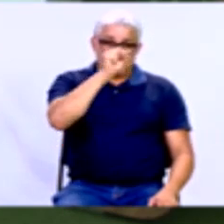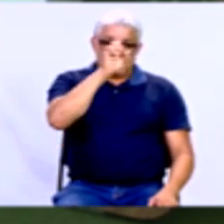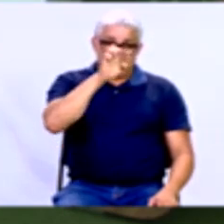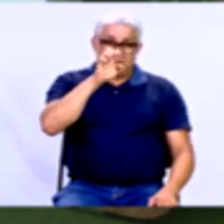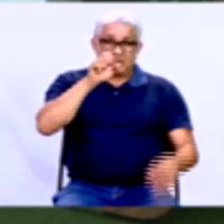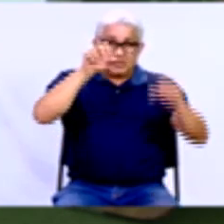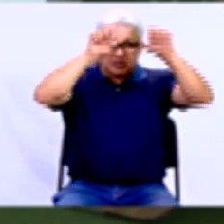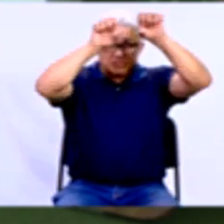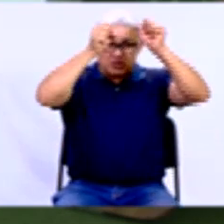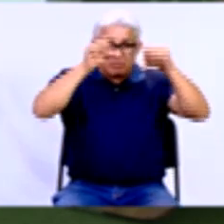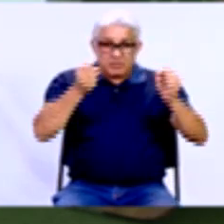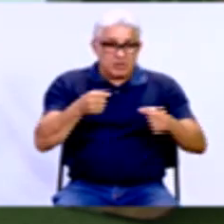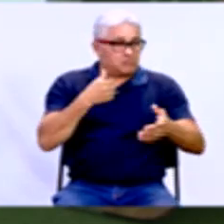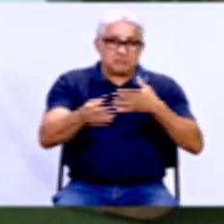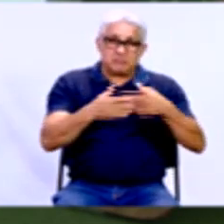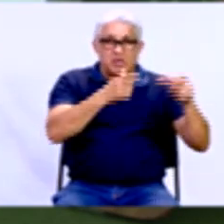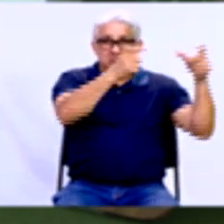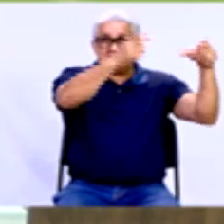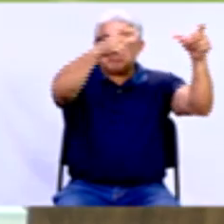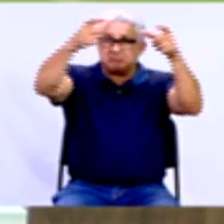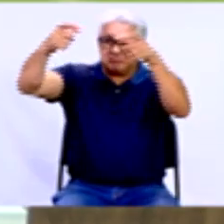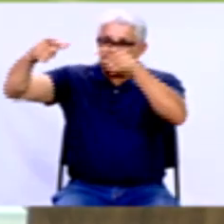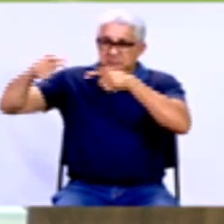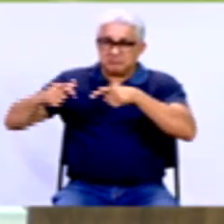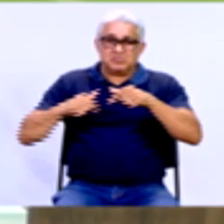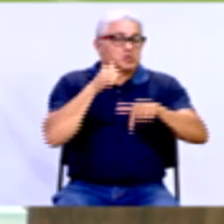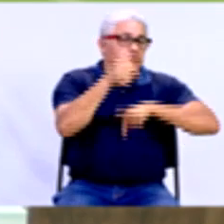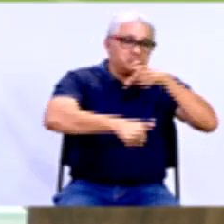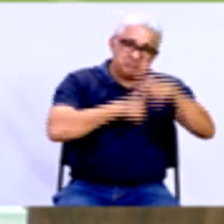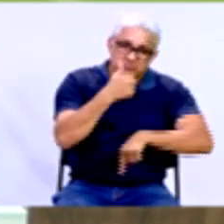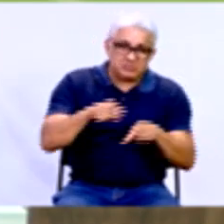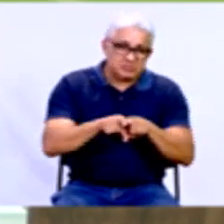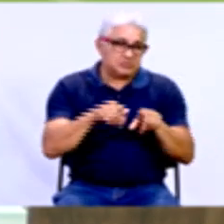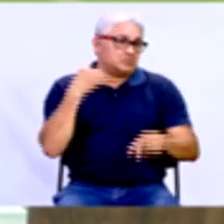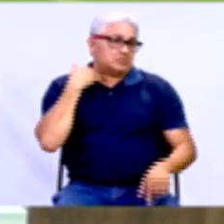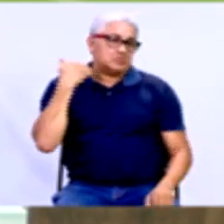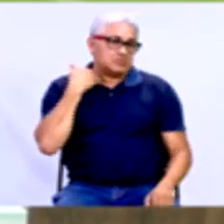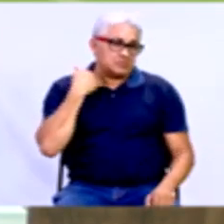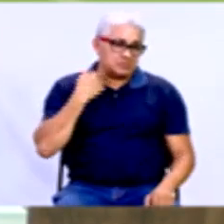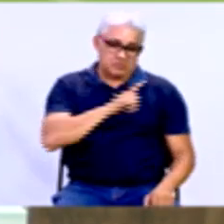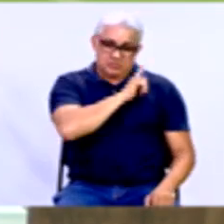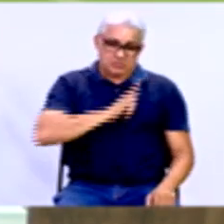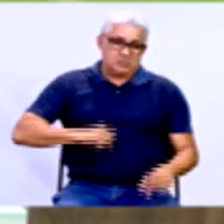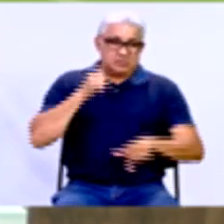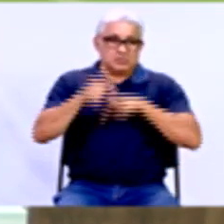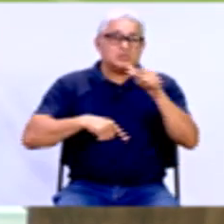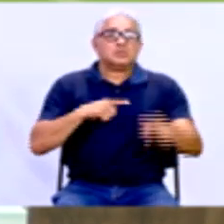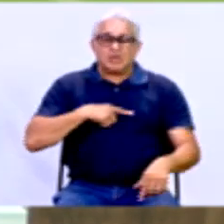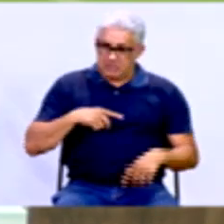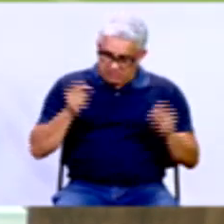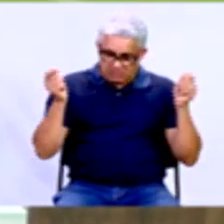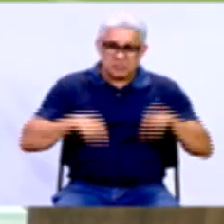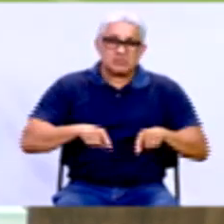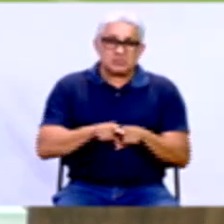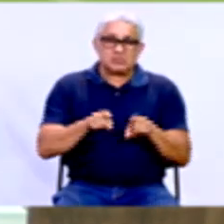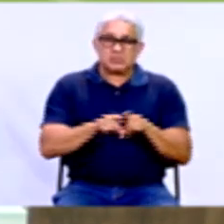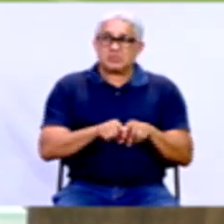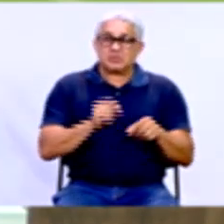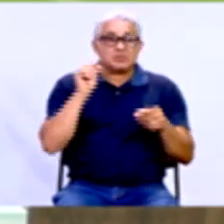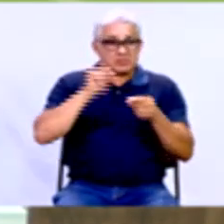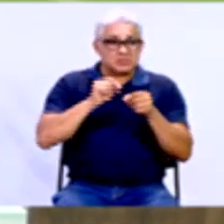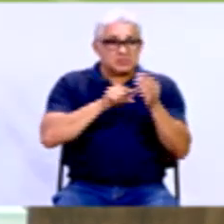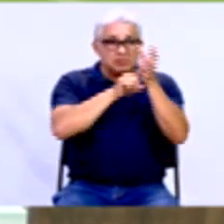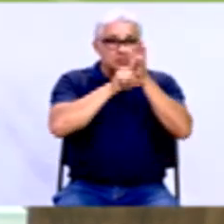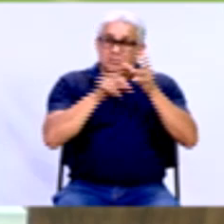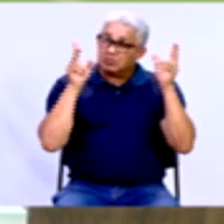lugar, independente de ser uma loja, se eu trabalho em um banco, no órgão público, existe a possibilidade de eu aplicar uma